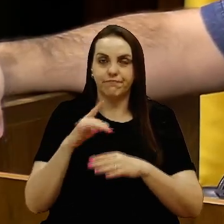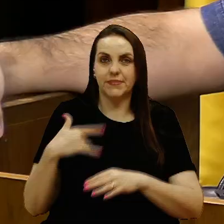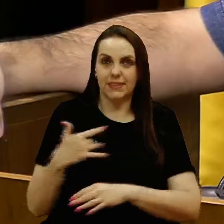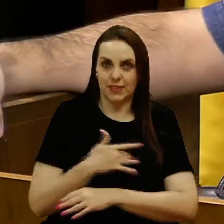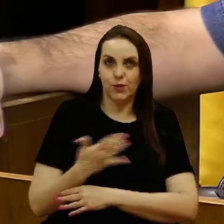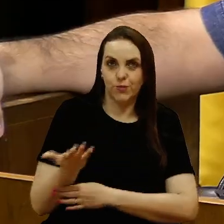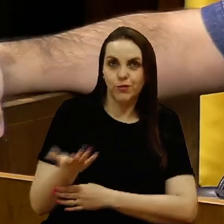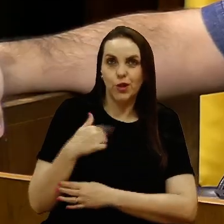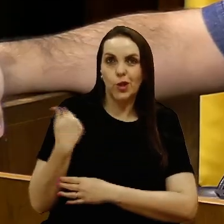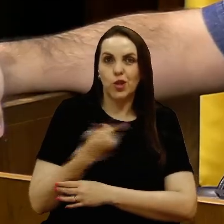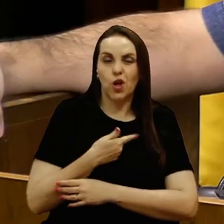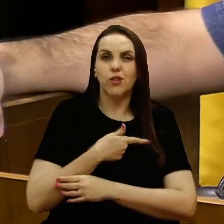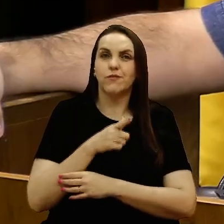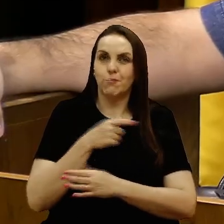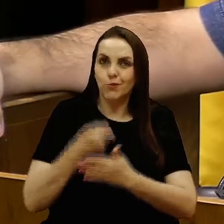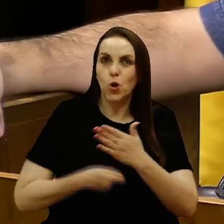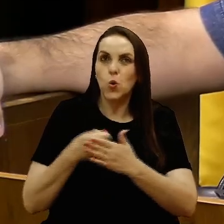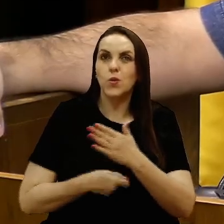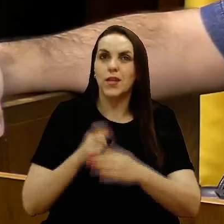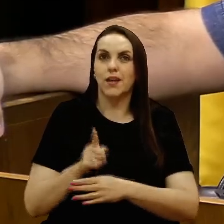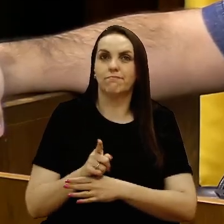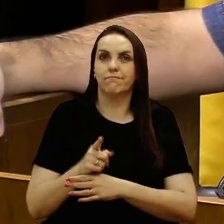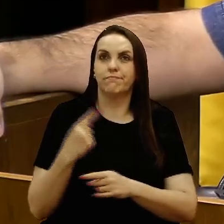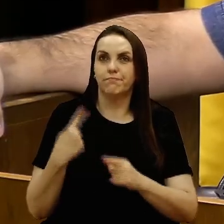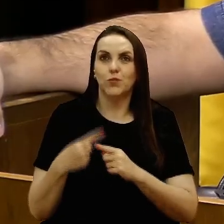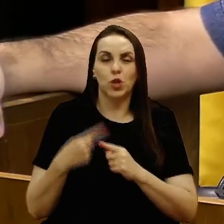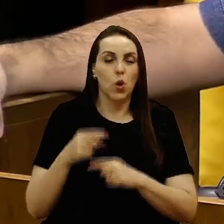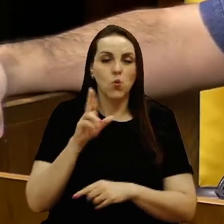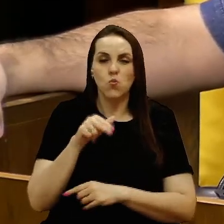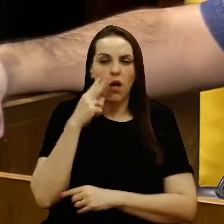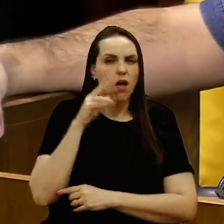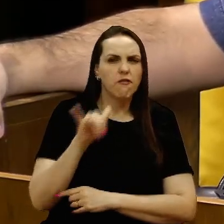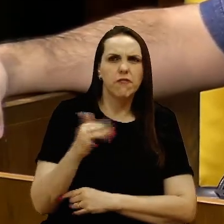de frente. E eu nunca vi, vereador